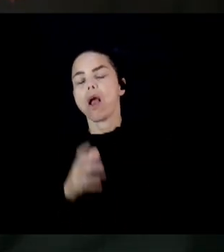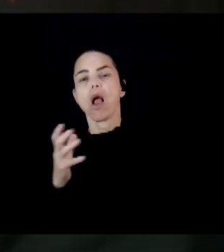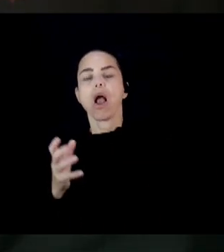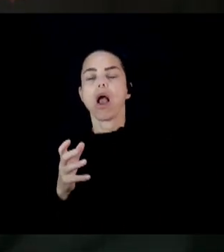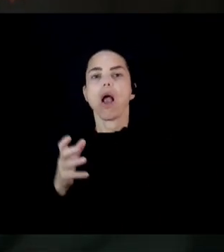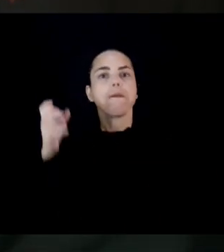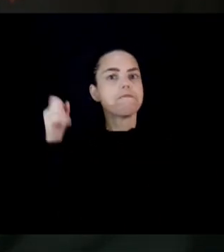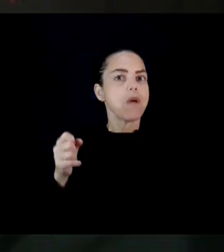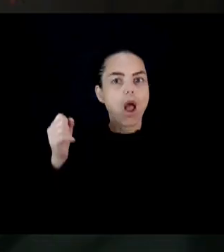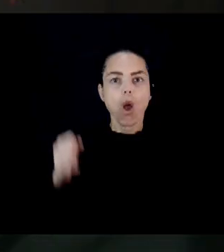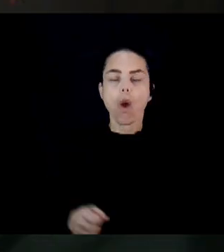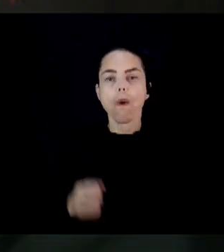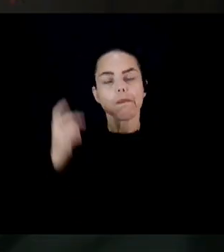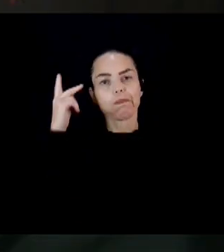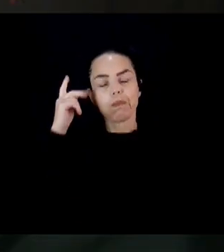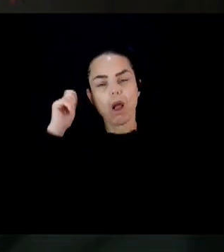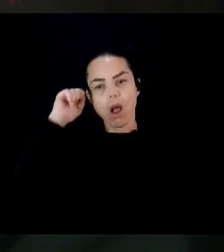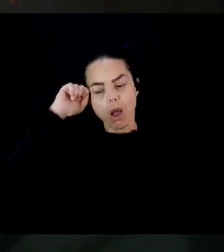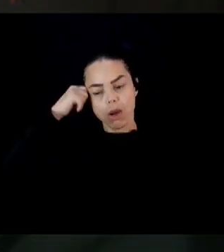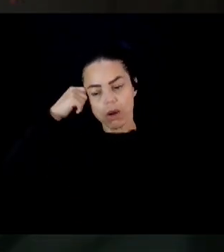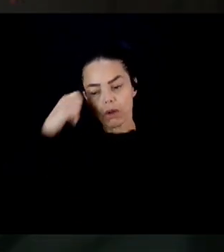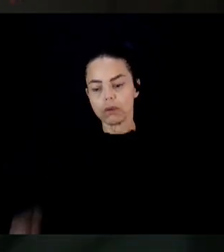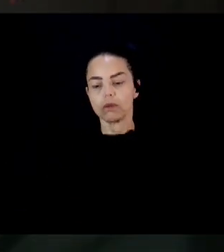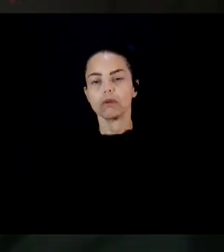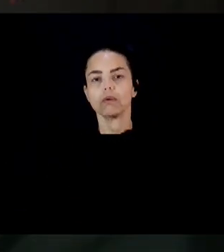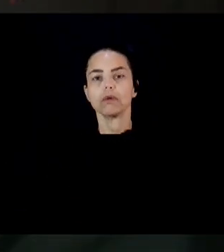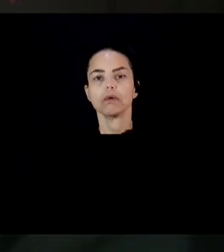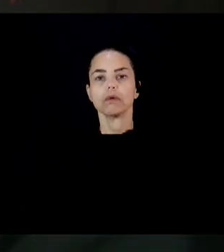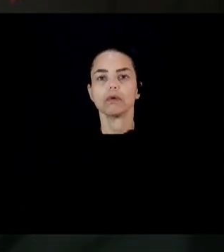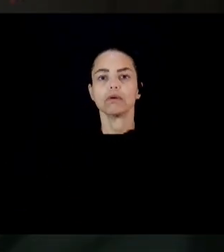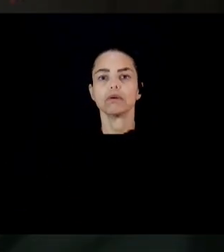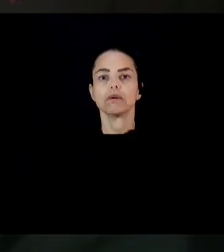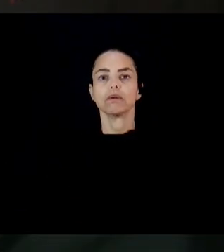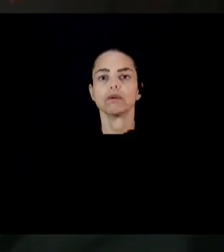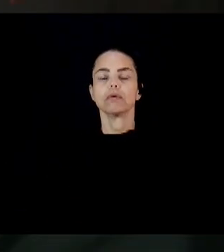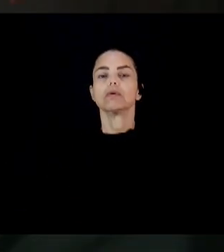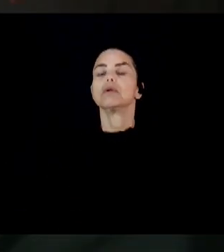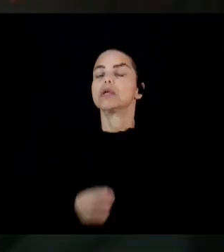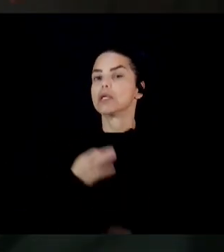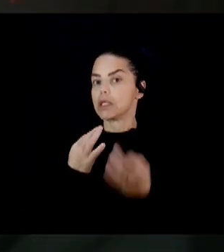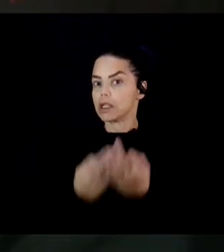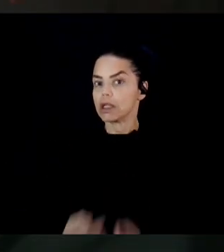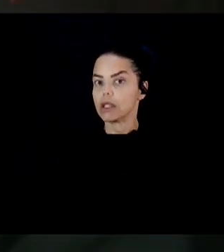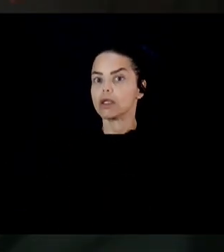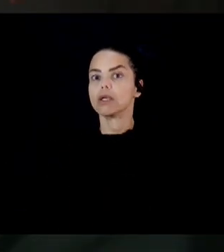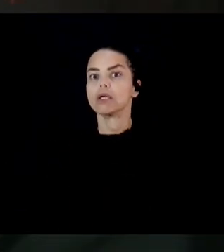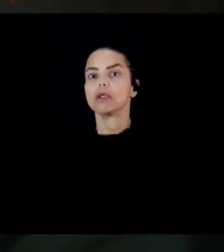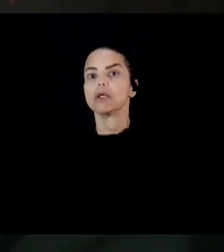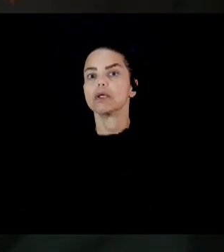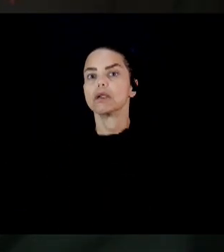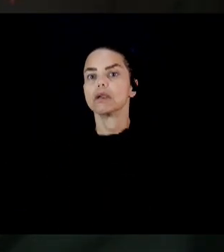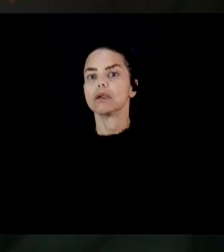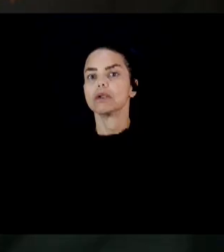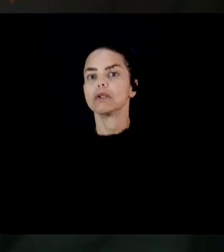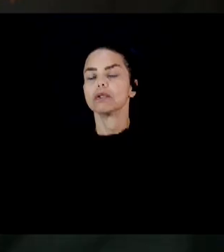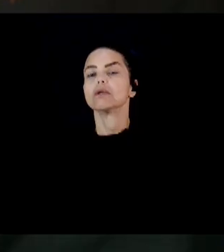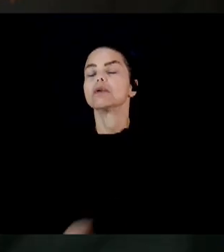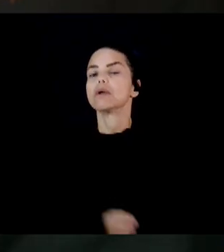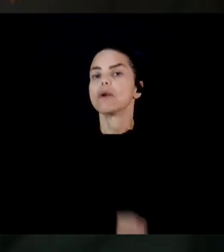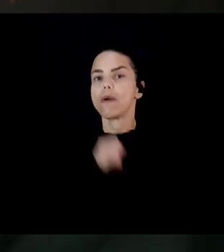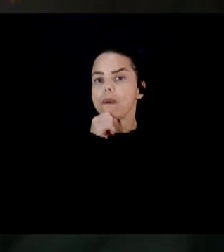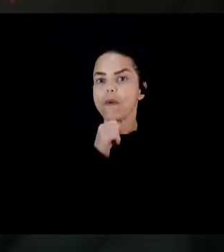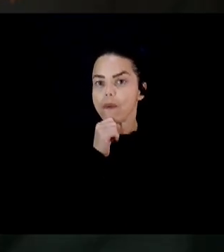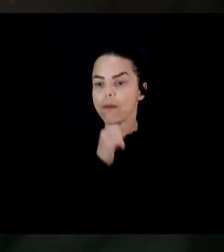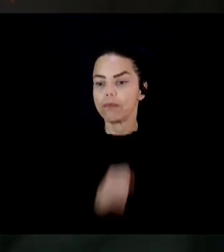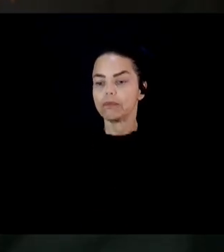Gente, independente de qualquer coisa, a certeza que nós temos é que nós vamos envelhecer e a